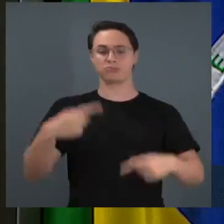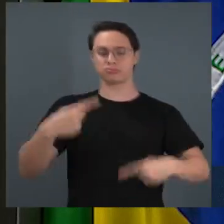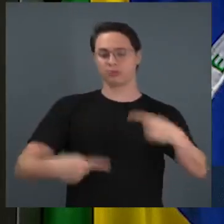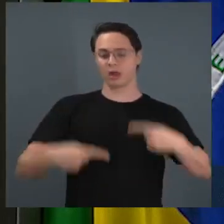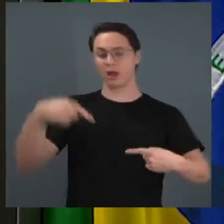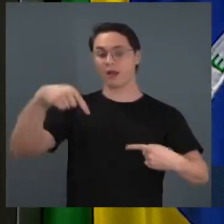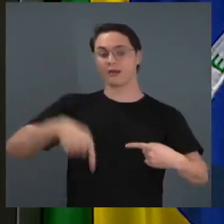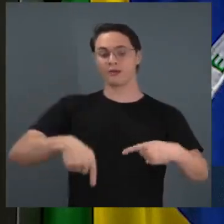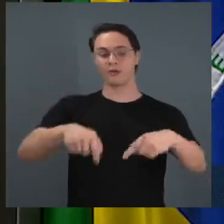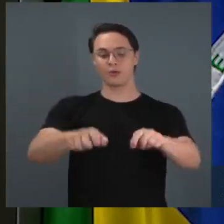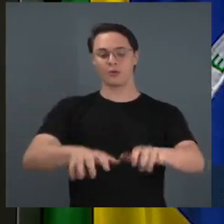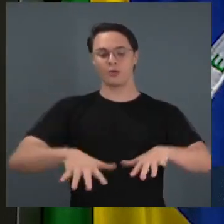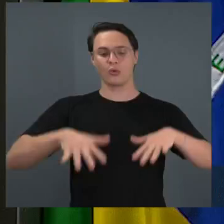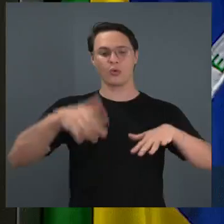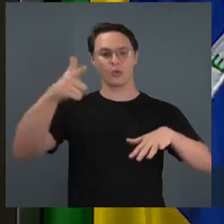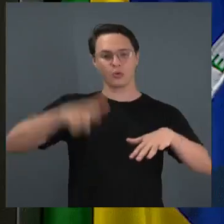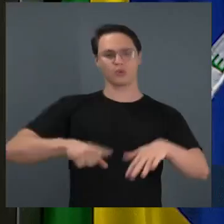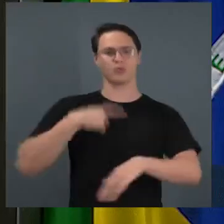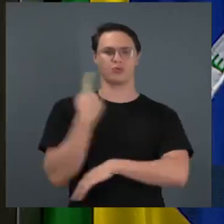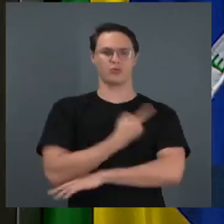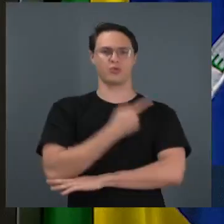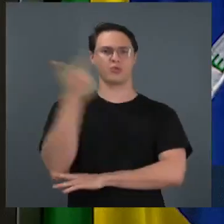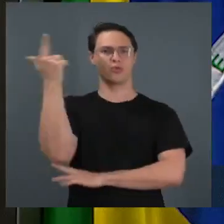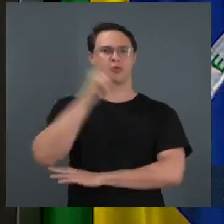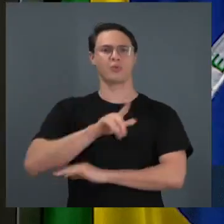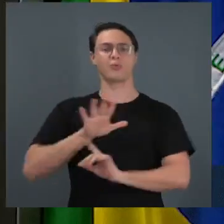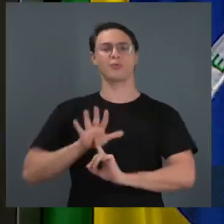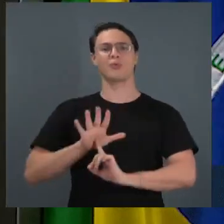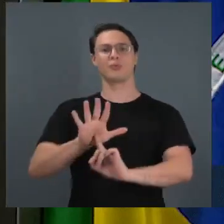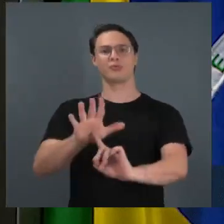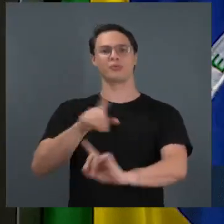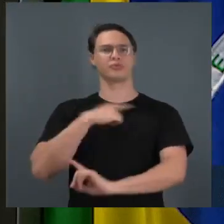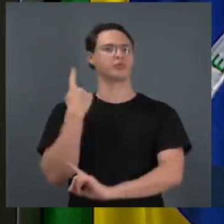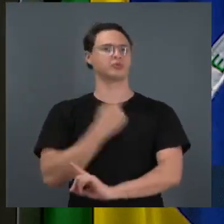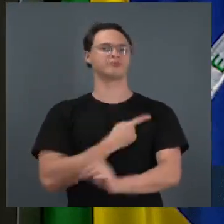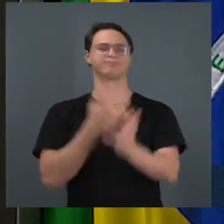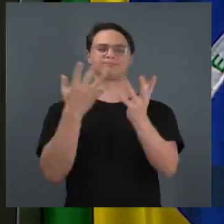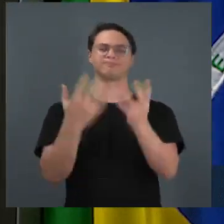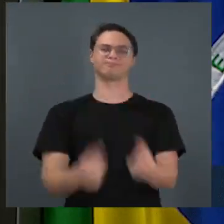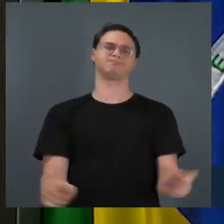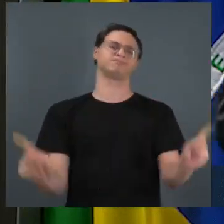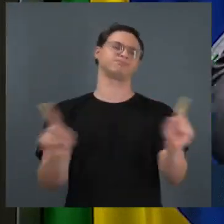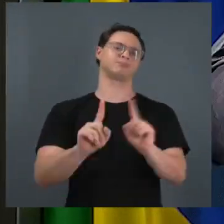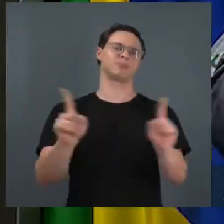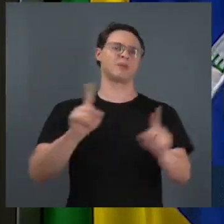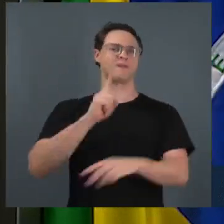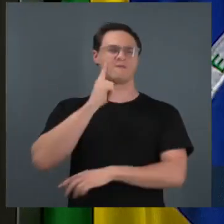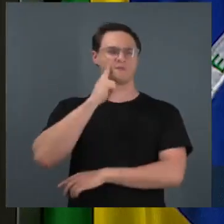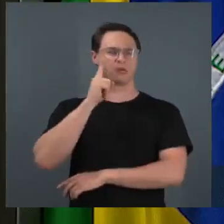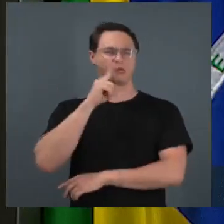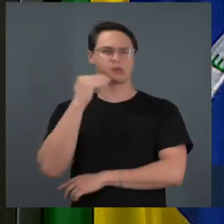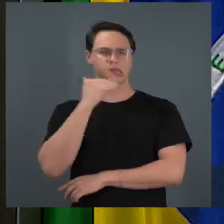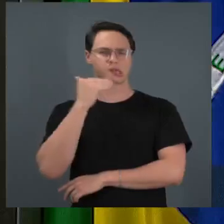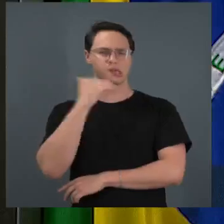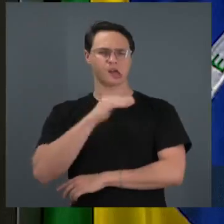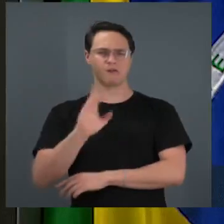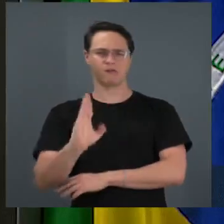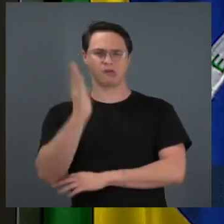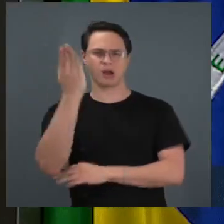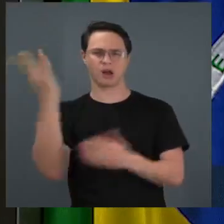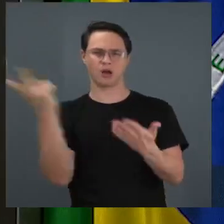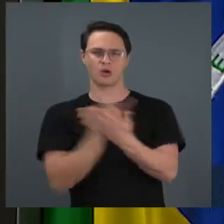plenário, para de uma vez por todas mostrar que nós não aceitamos as fraudes que estão aí